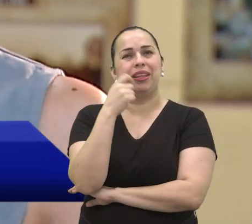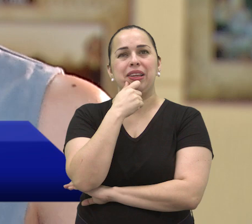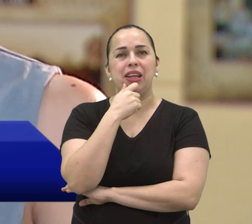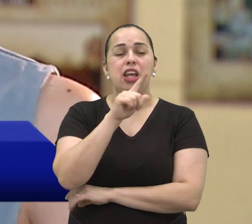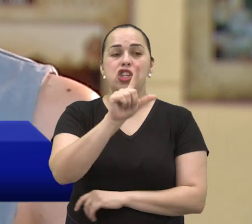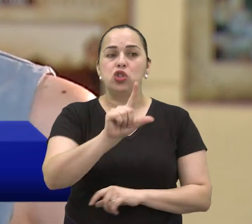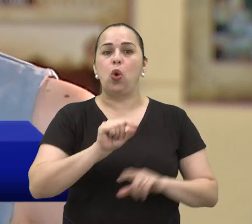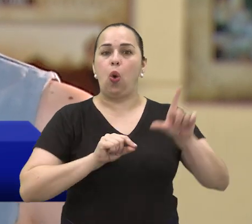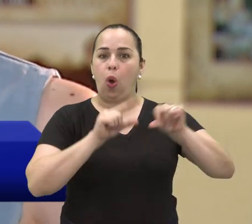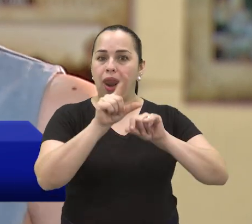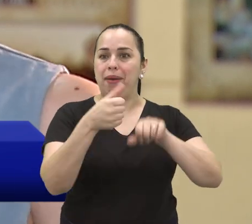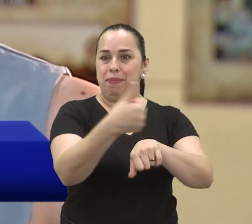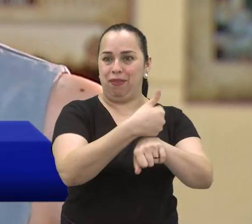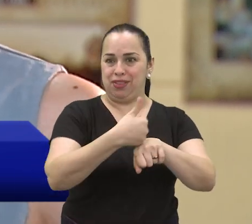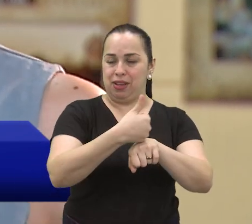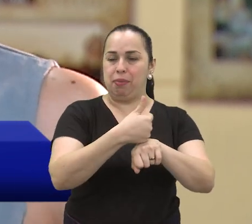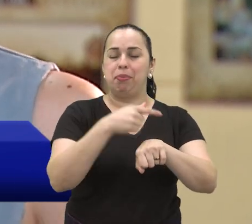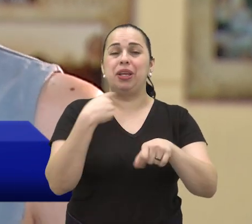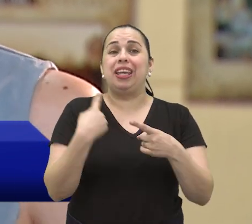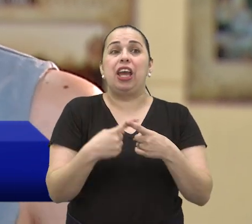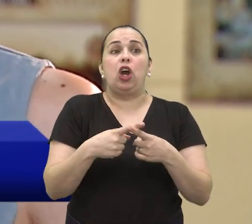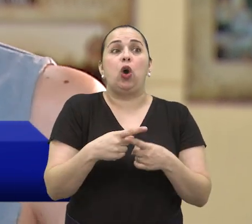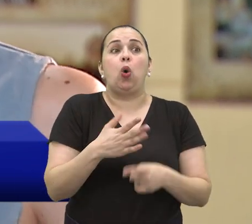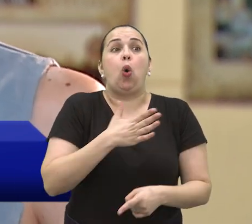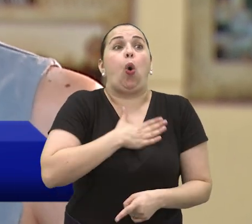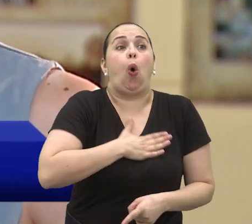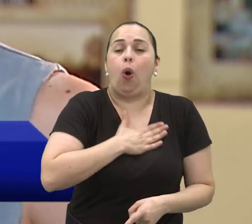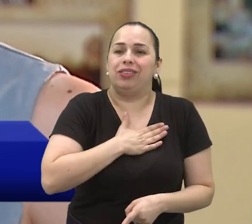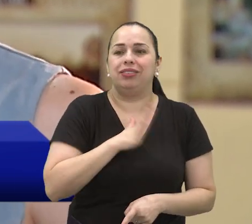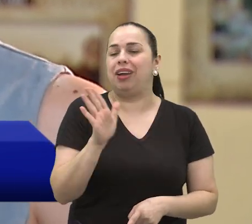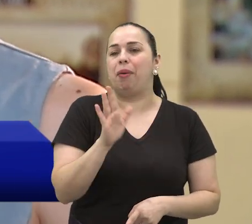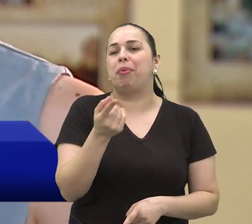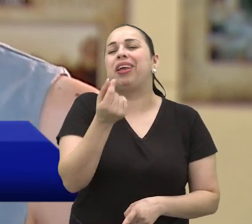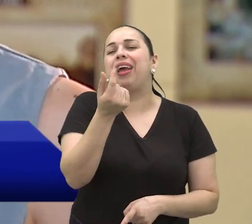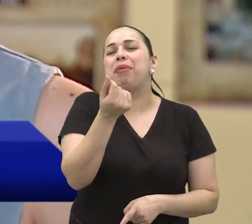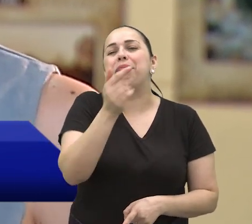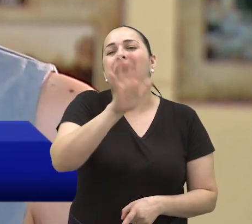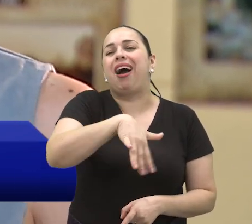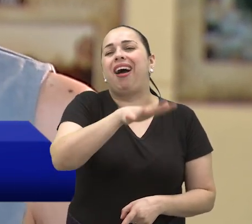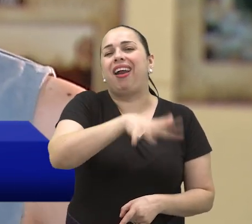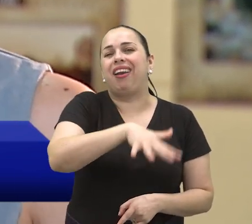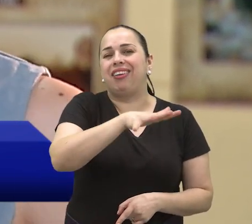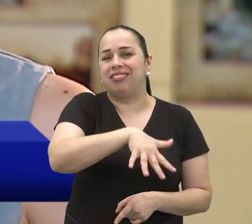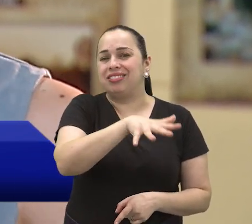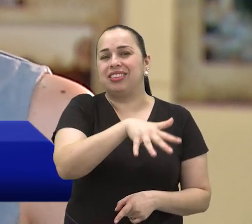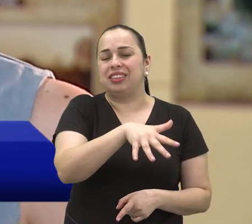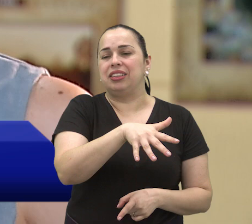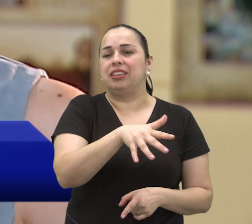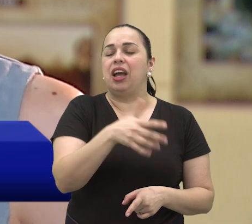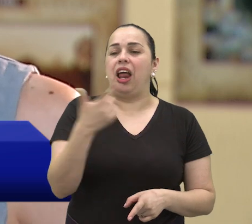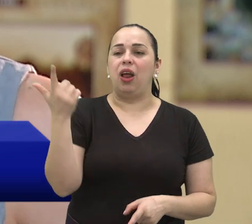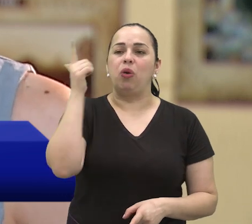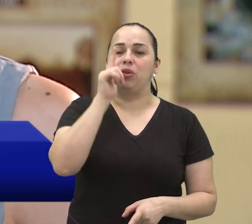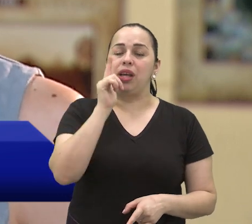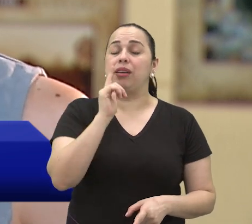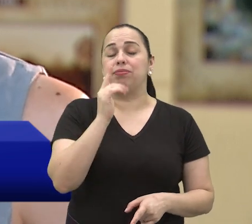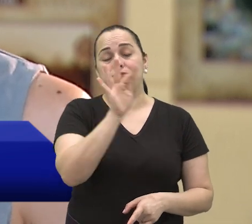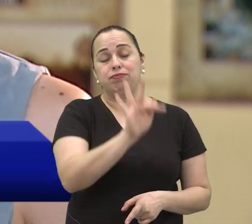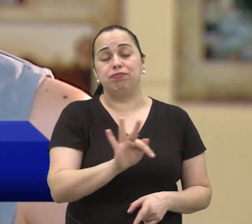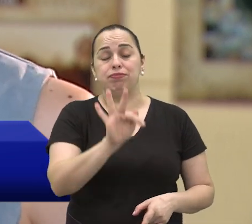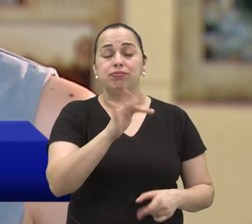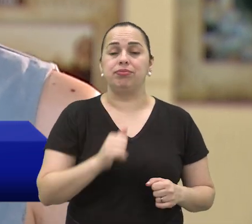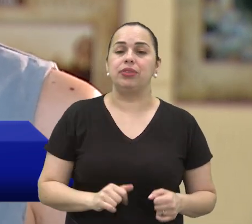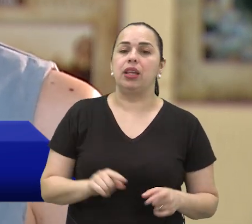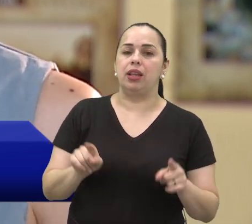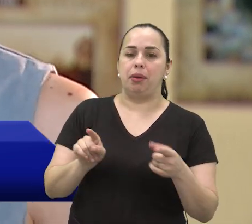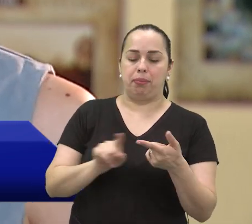pode optar por essa carreira não porque ela gosta, porque tem uma afinidade, né? Mas é por uma questão econômica mesmo.